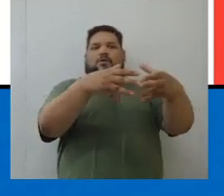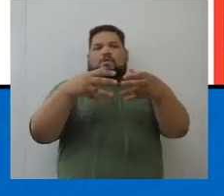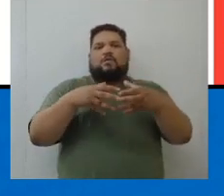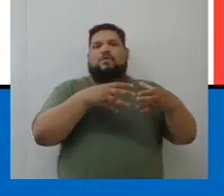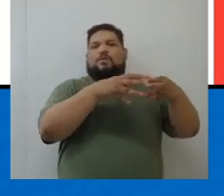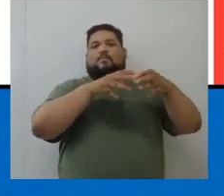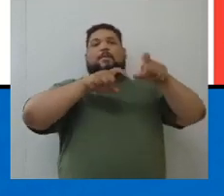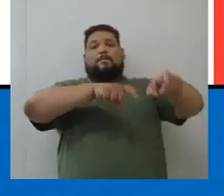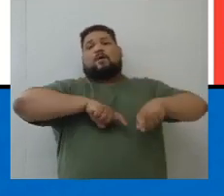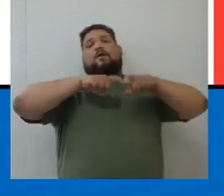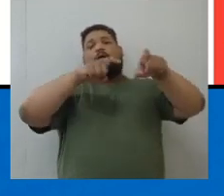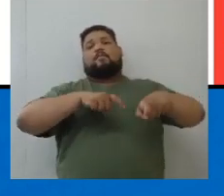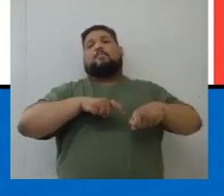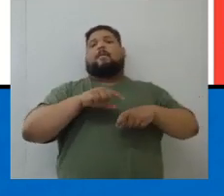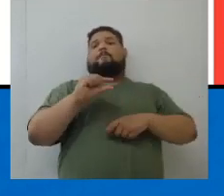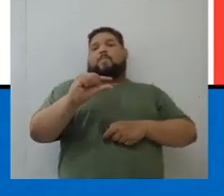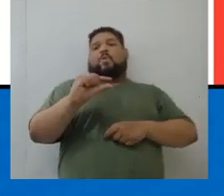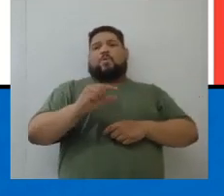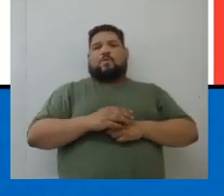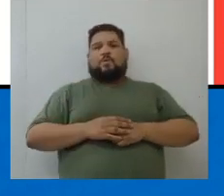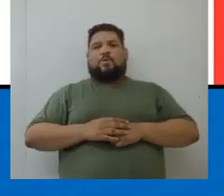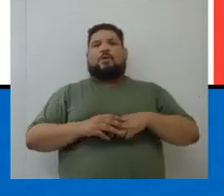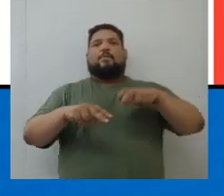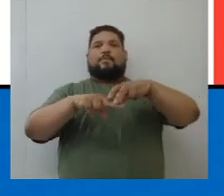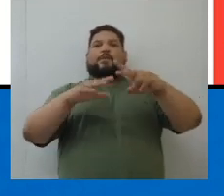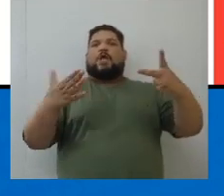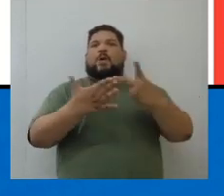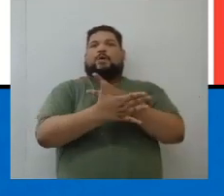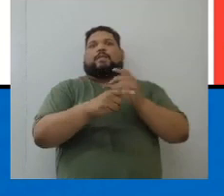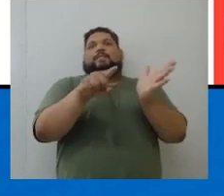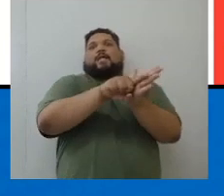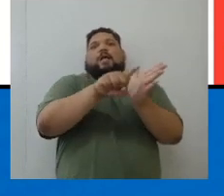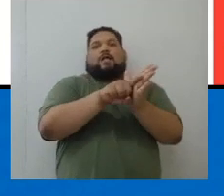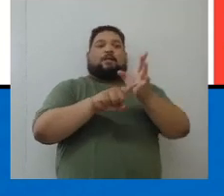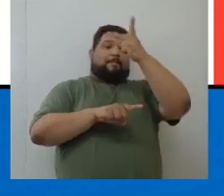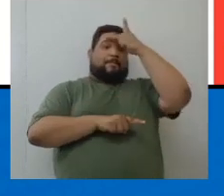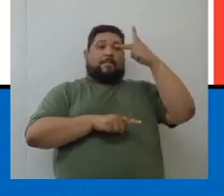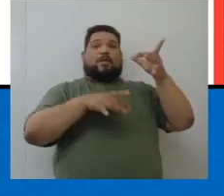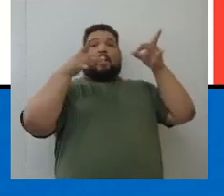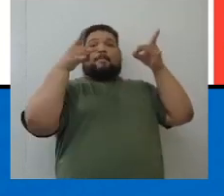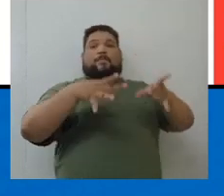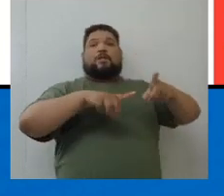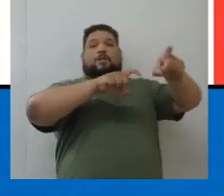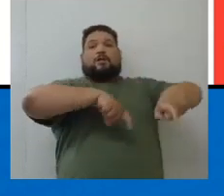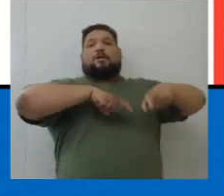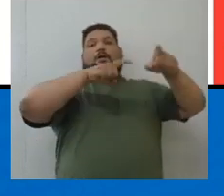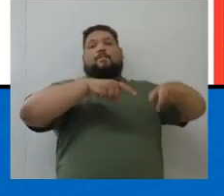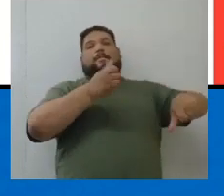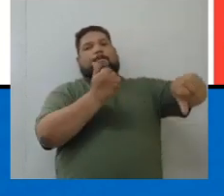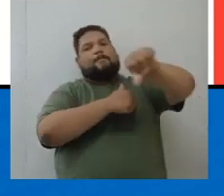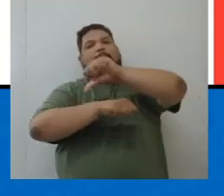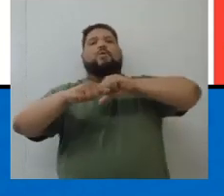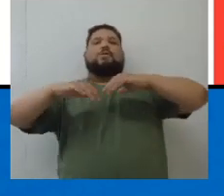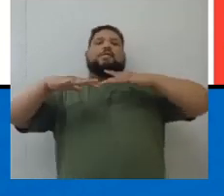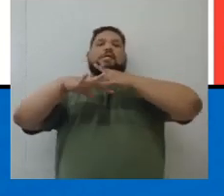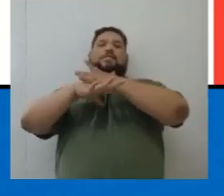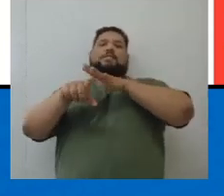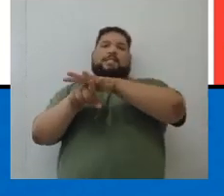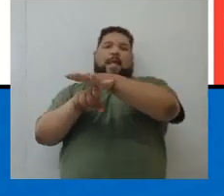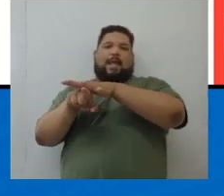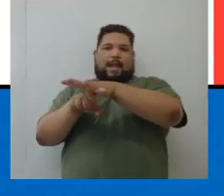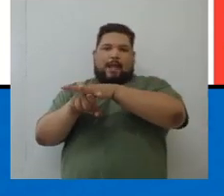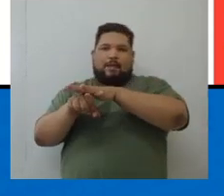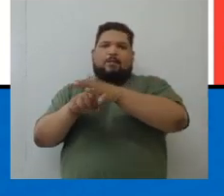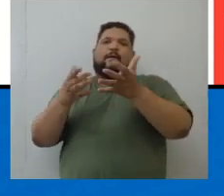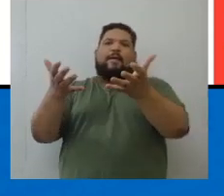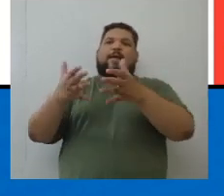agricultores. Então isso promove um processo de repulsão. O homem acaba saindo do campo e indo buscar aí por uma nova estrutura,